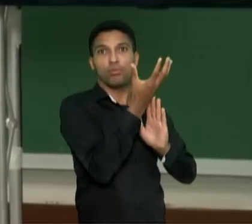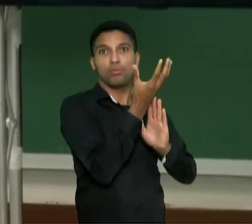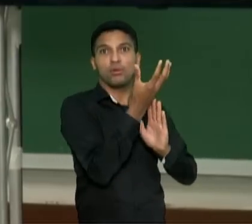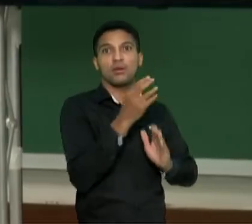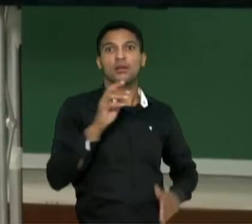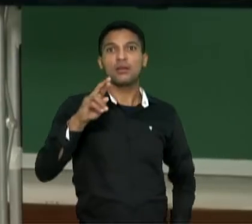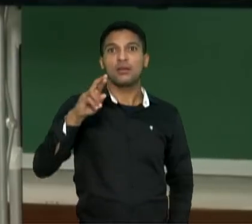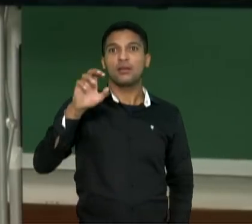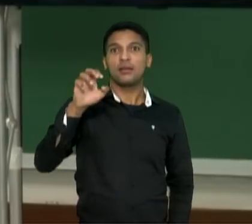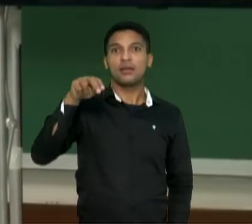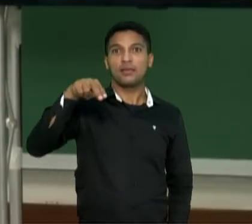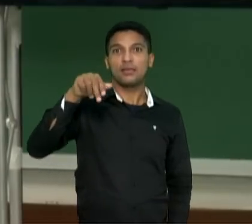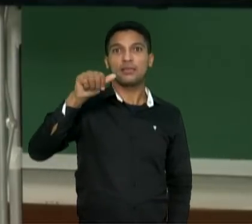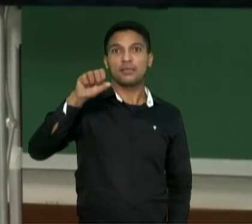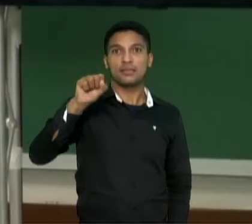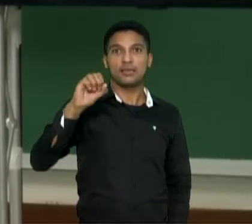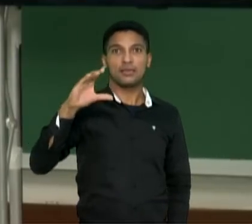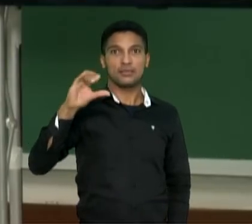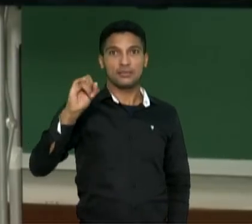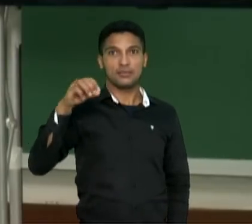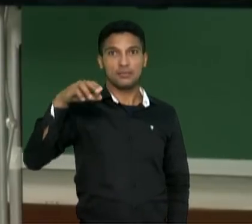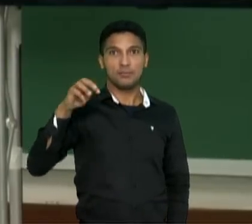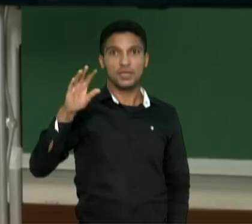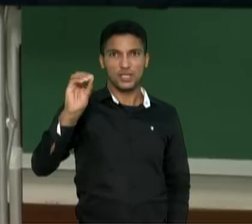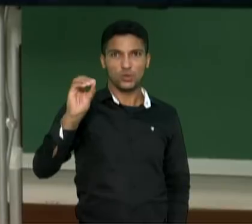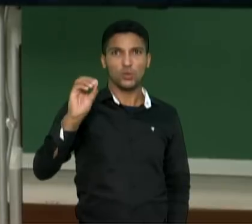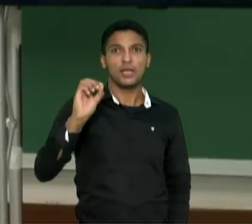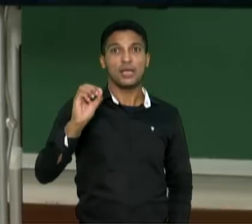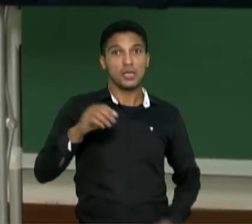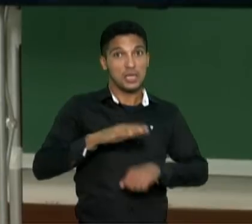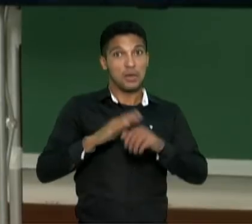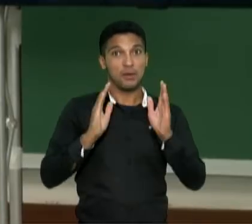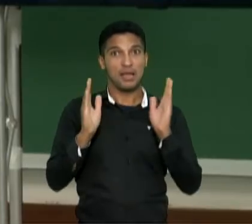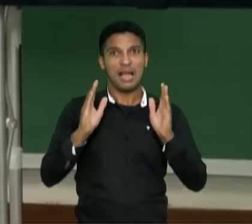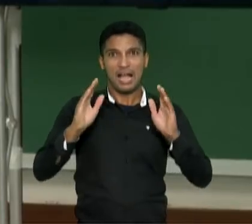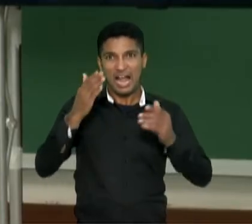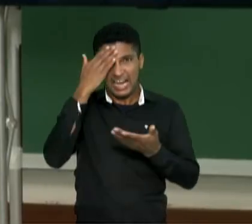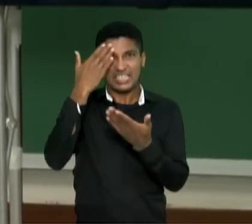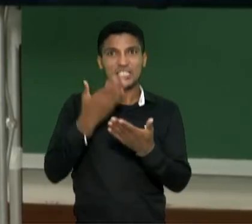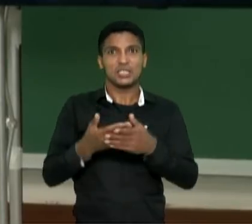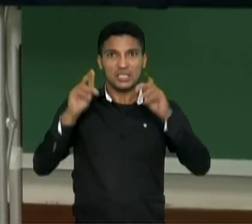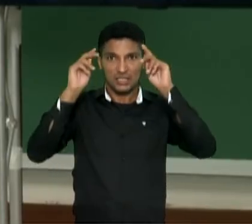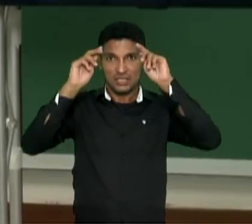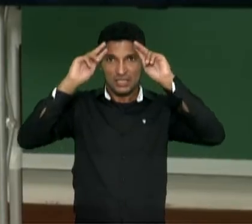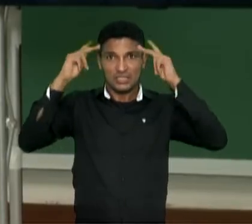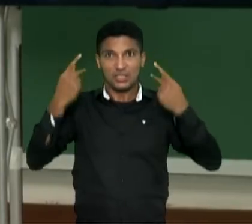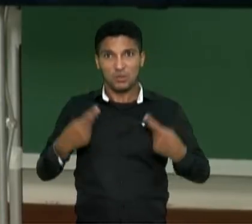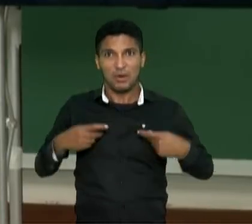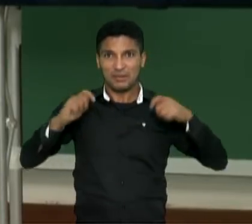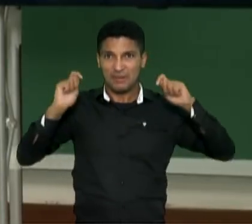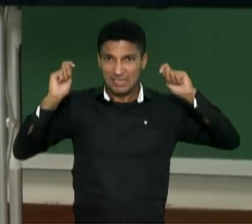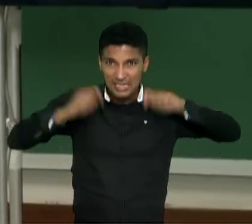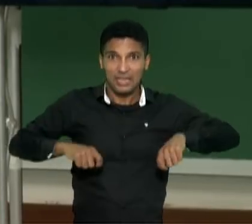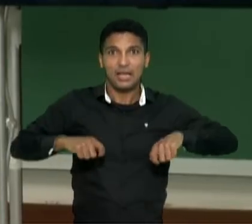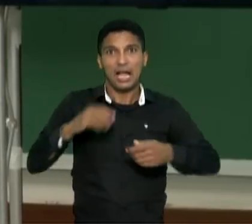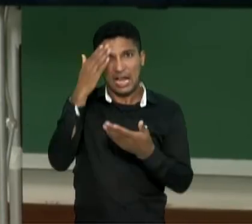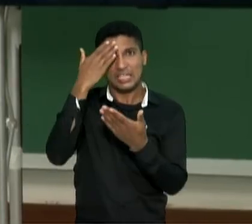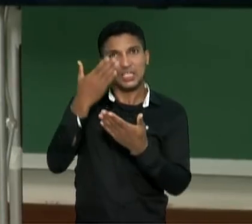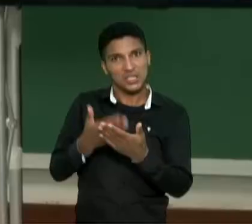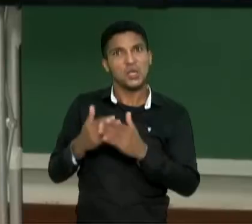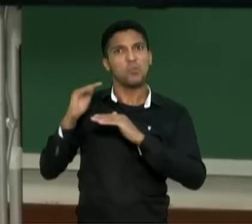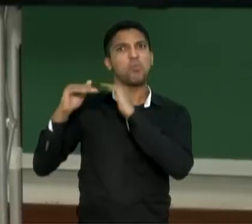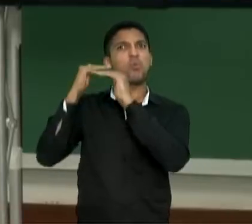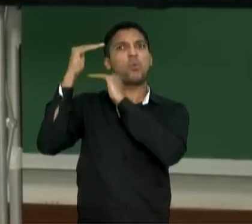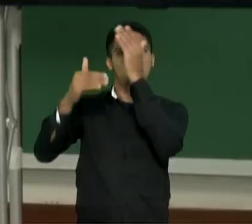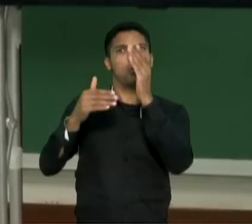mais reflexões e começa a se acreditar mais nas capacidades humanas de conhecer o mundo ao redor, então não é só a Igreja Católica que tem a